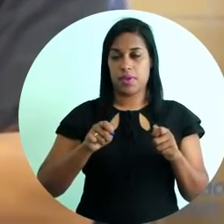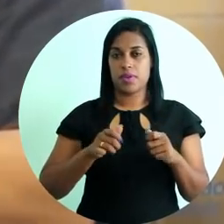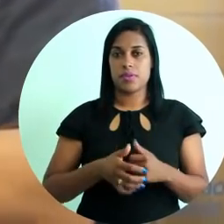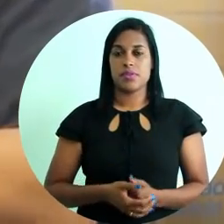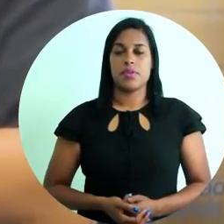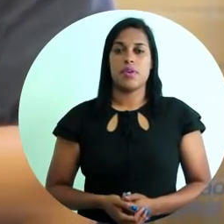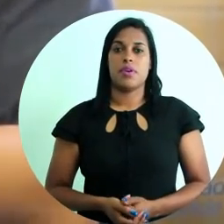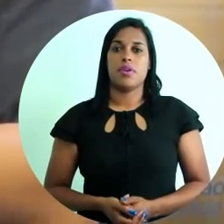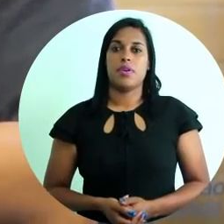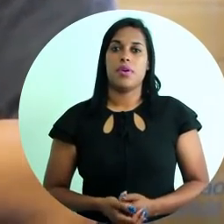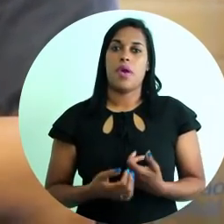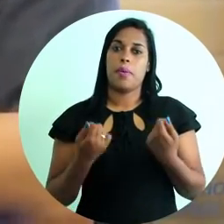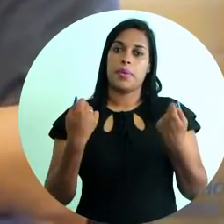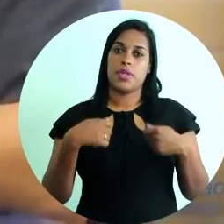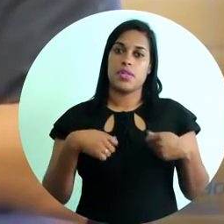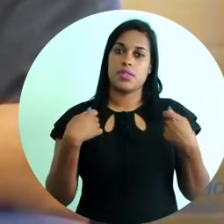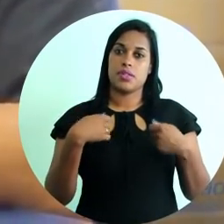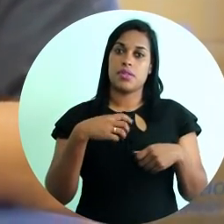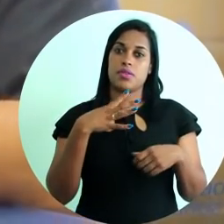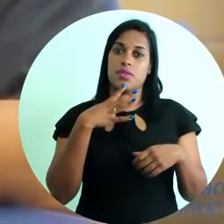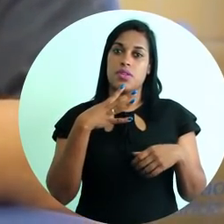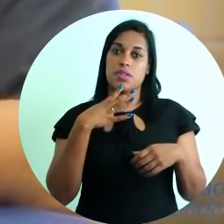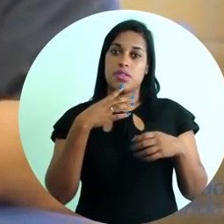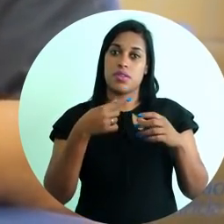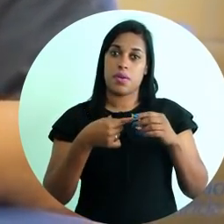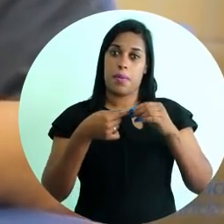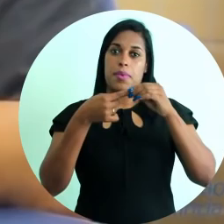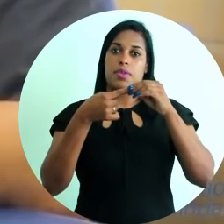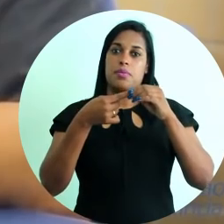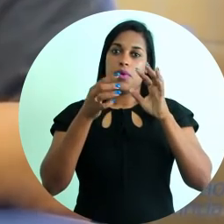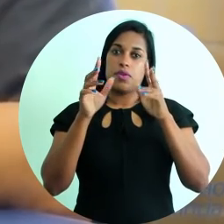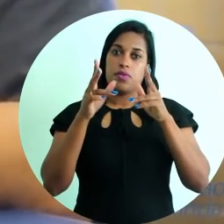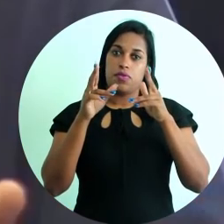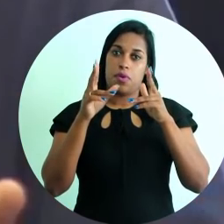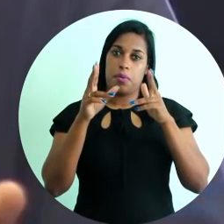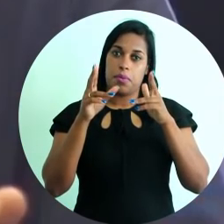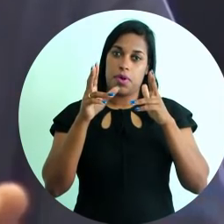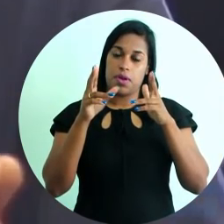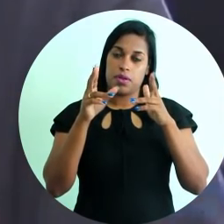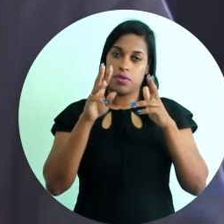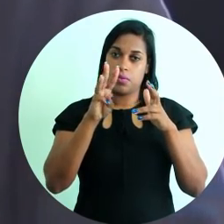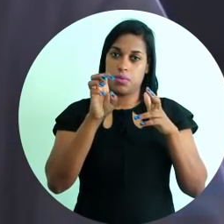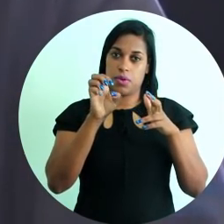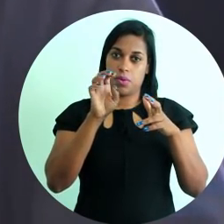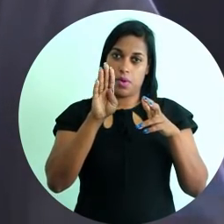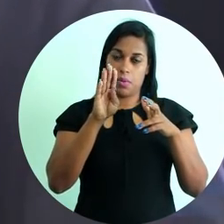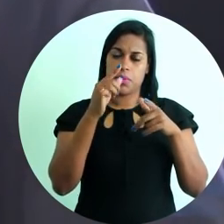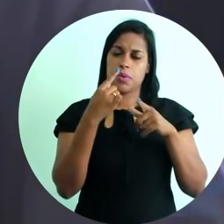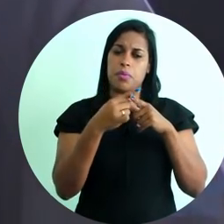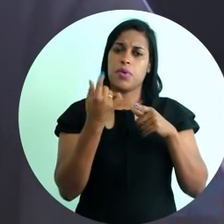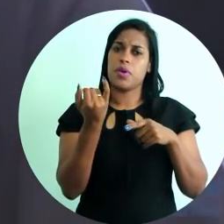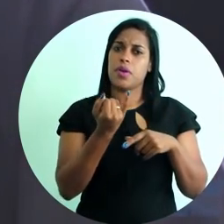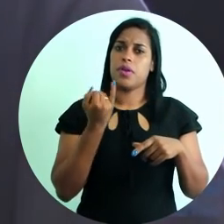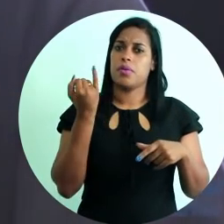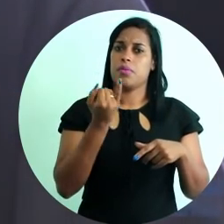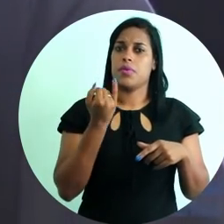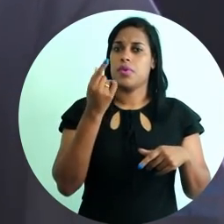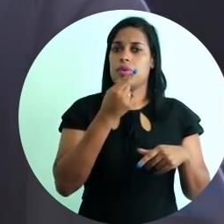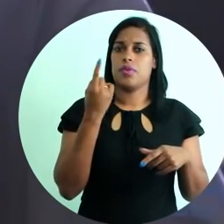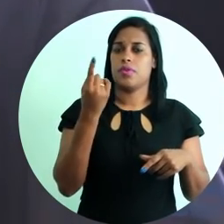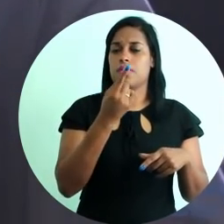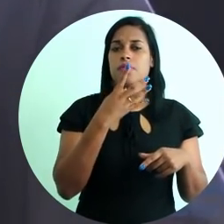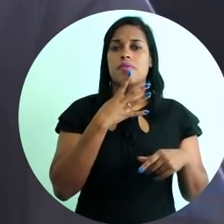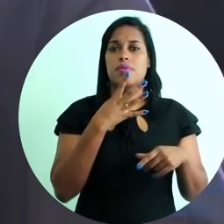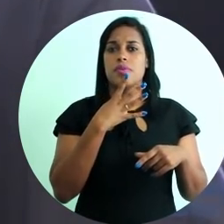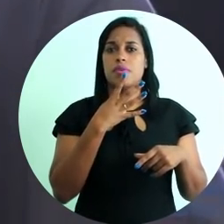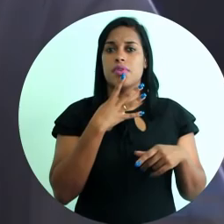aqui, nós vamos conhecer os principais formatos de armazenamento para a web. Por que é importante que você conheça os